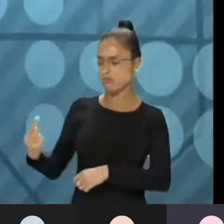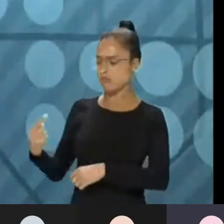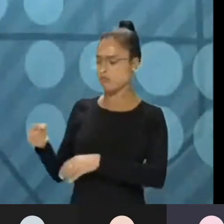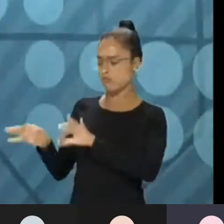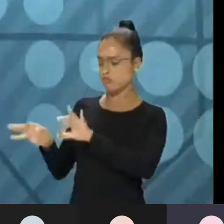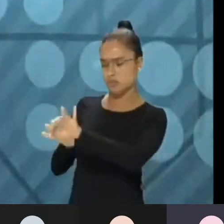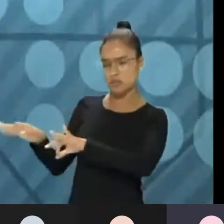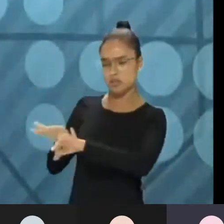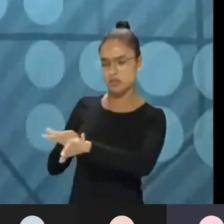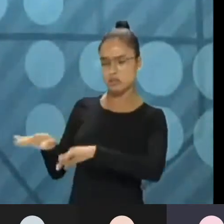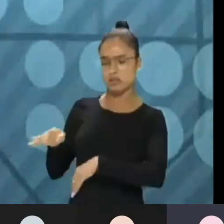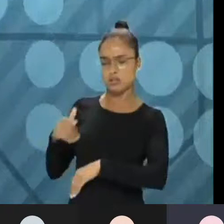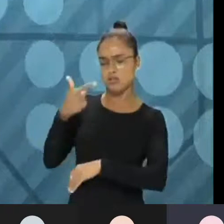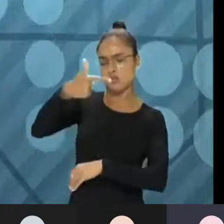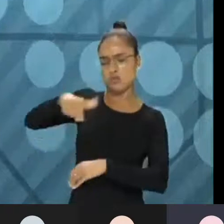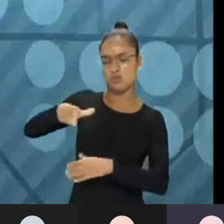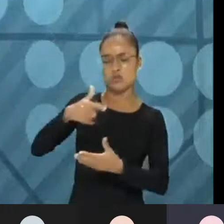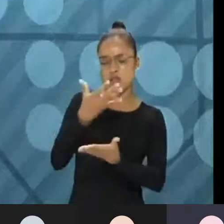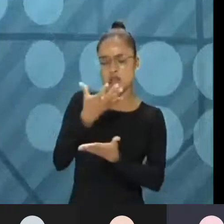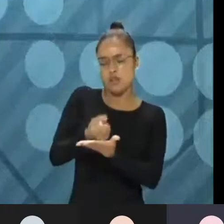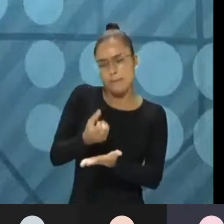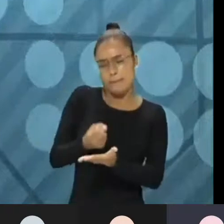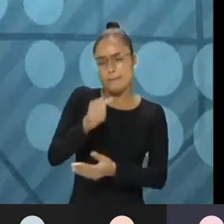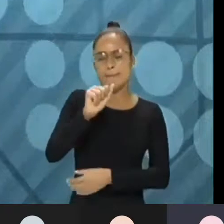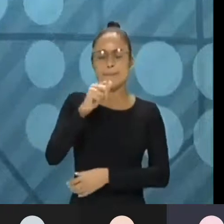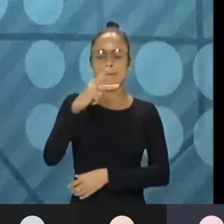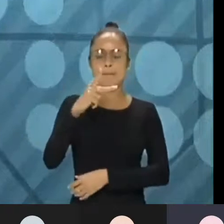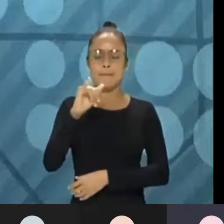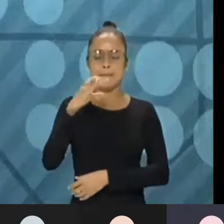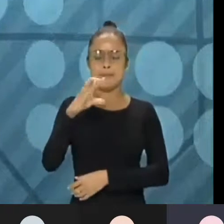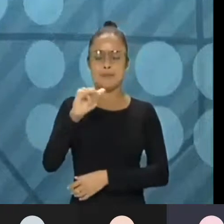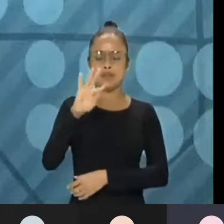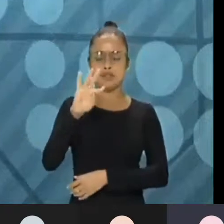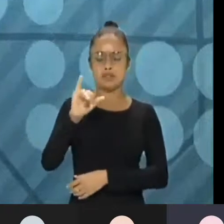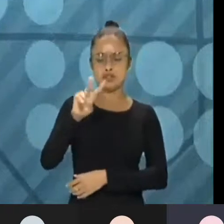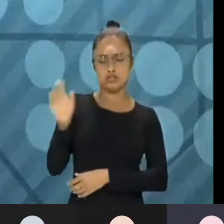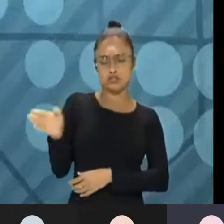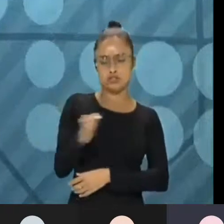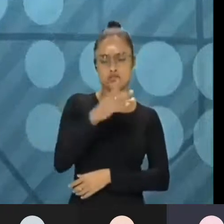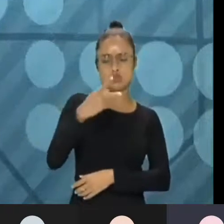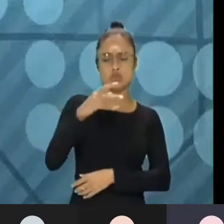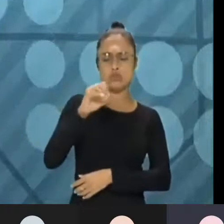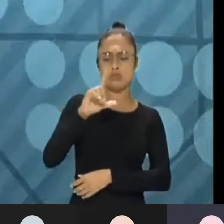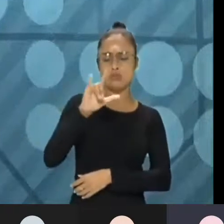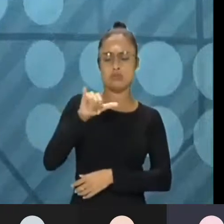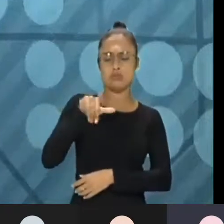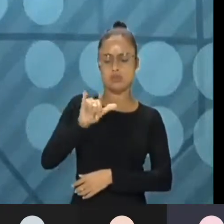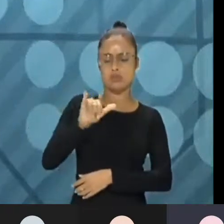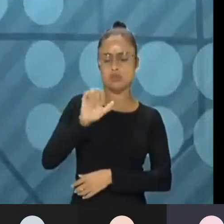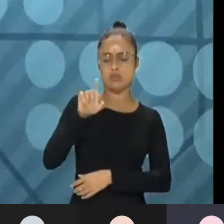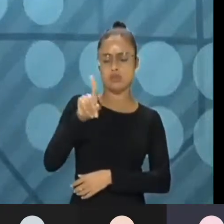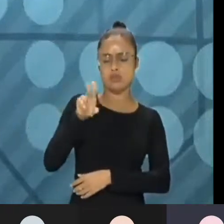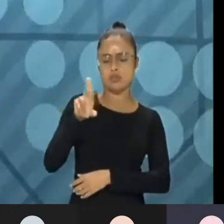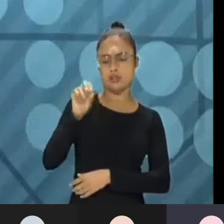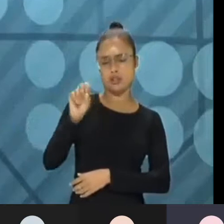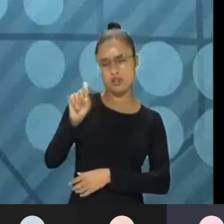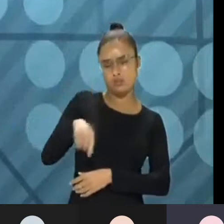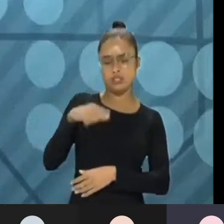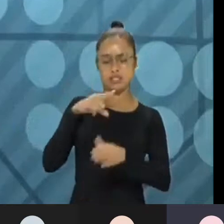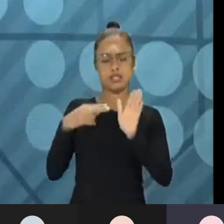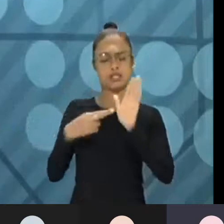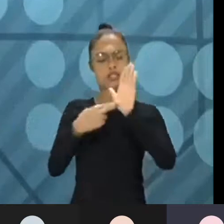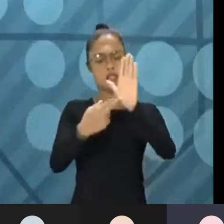indicar um outro aplicativo que também é do grupo Poliedros, só que ele vai representar